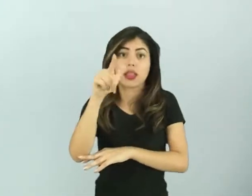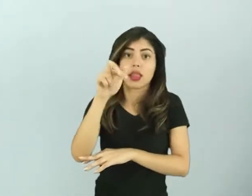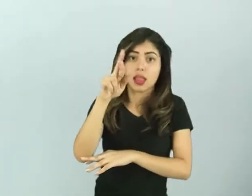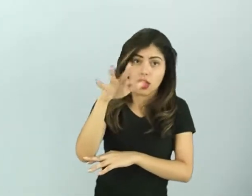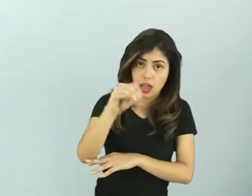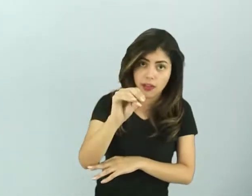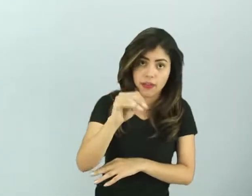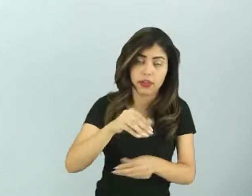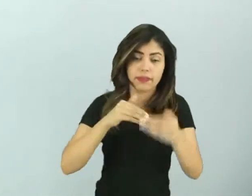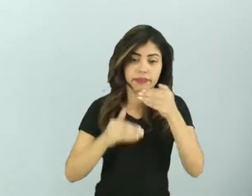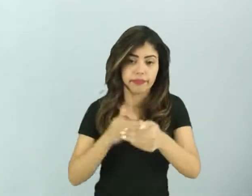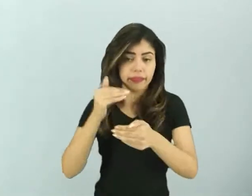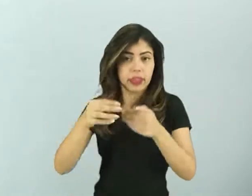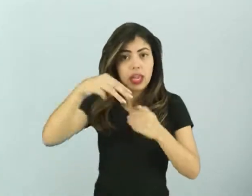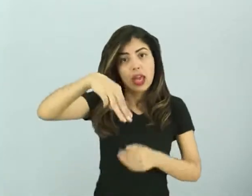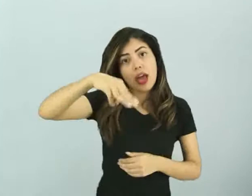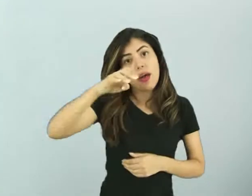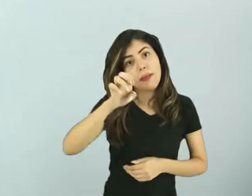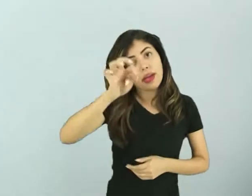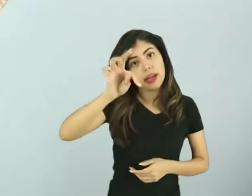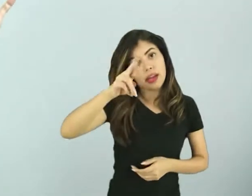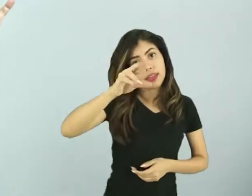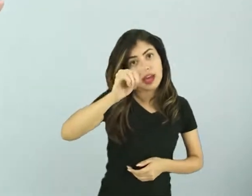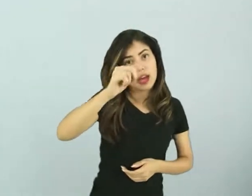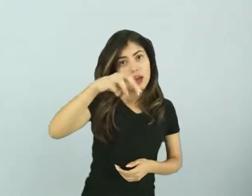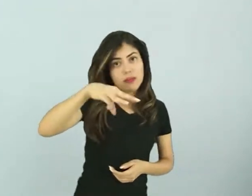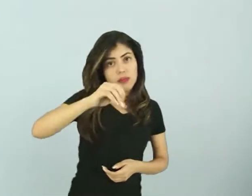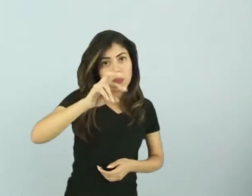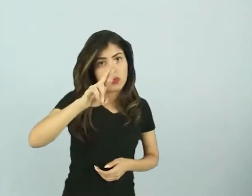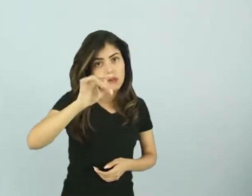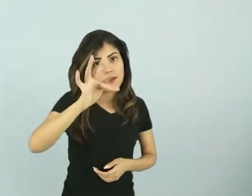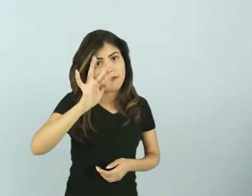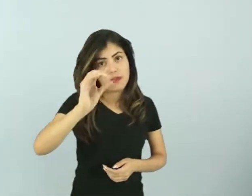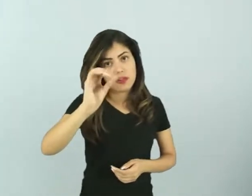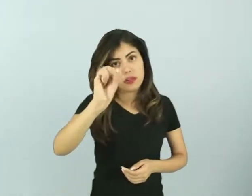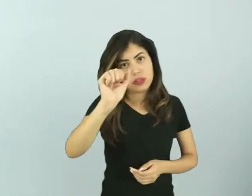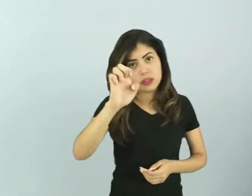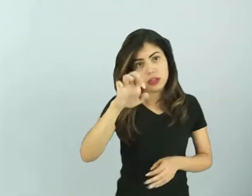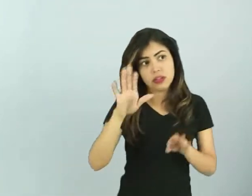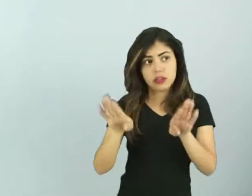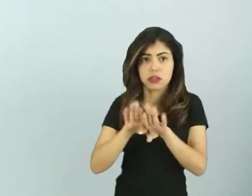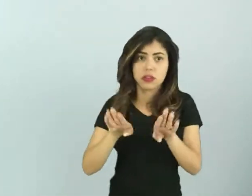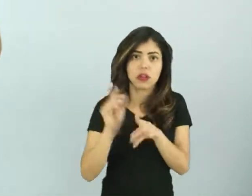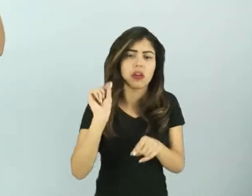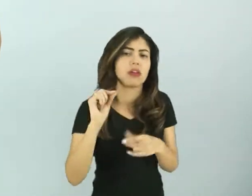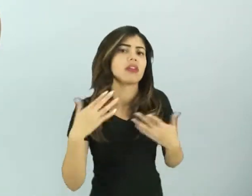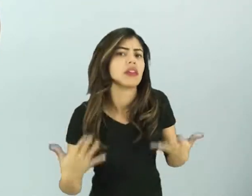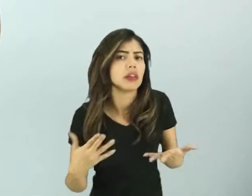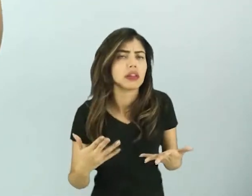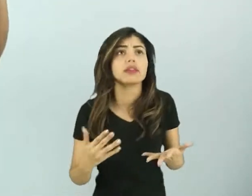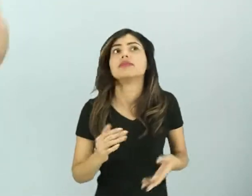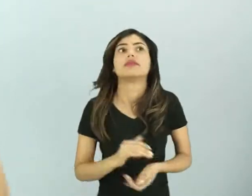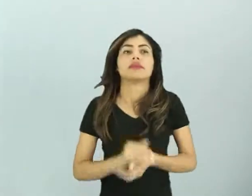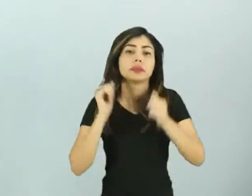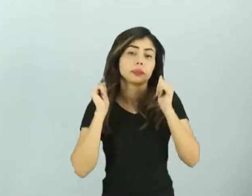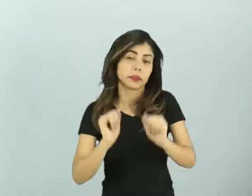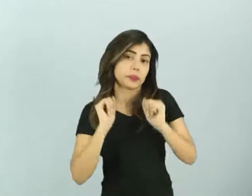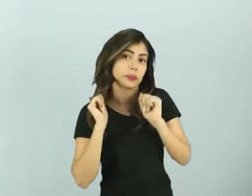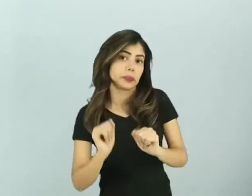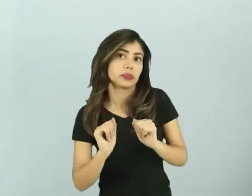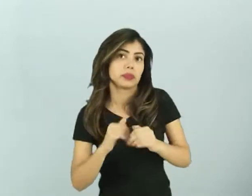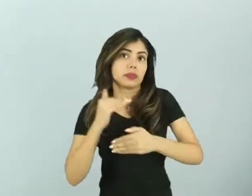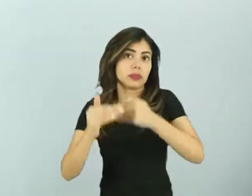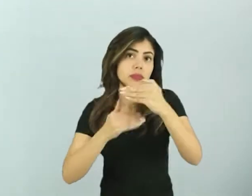e passa por aquela metamorfose, e outros não têm essa série de etapas. Então, o que acontece? Pode ser